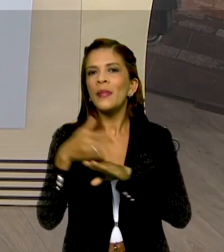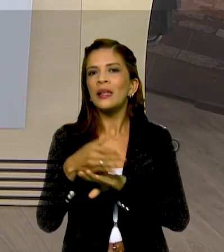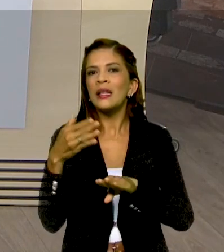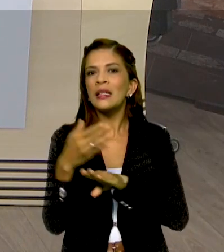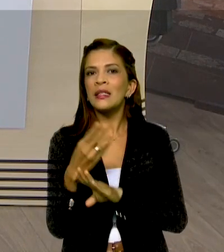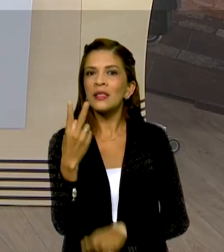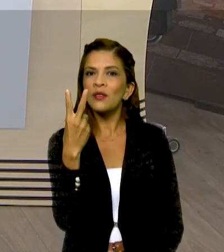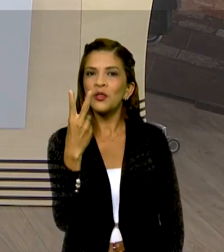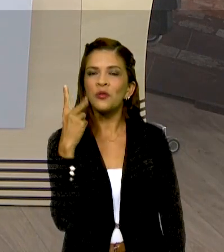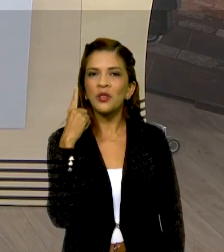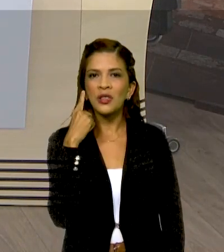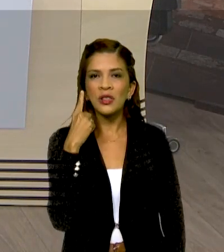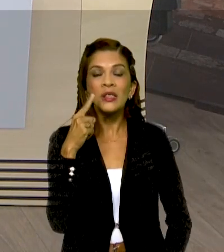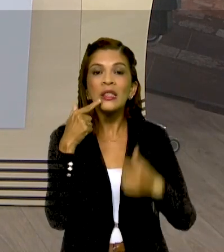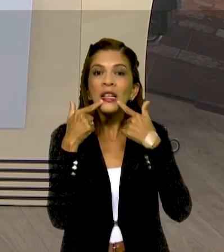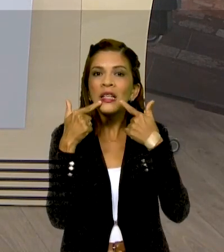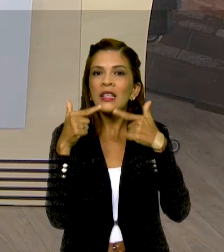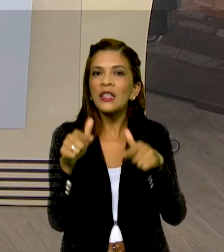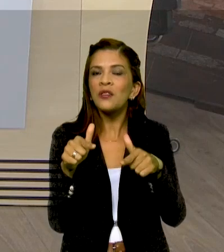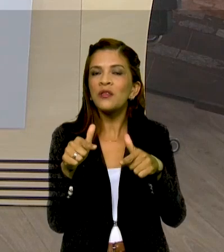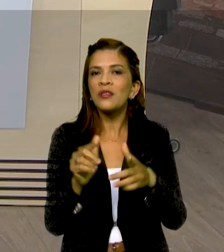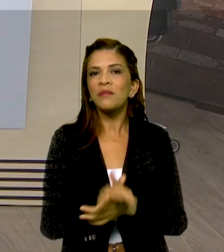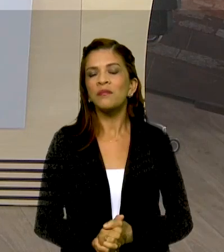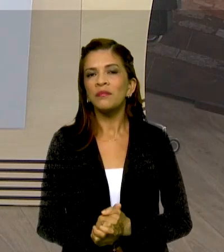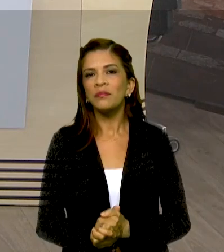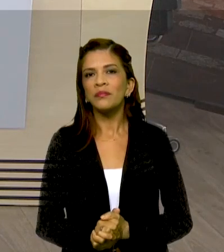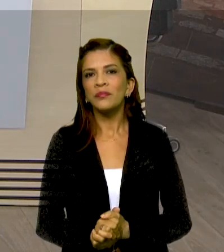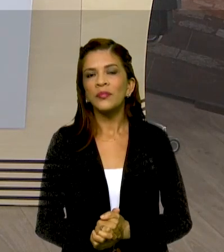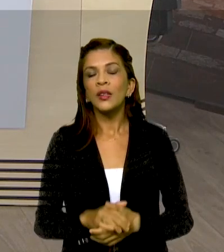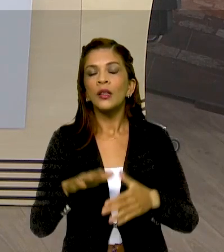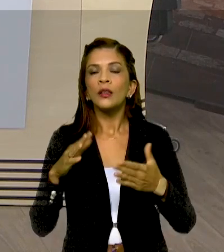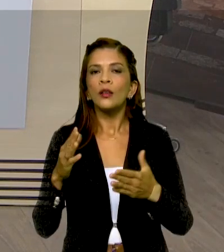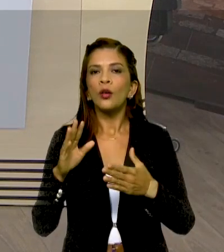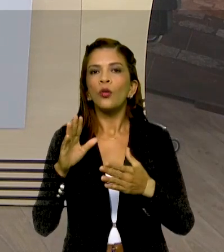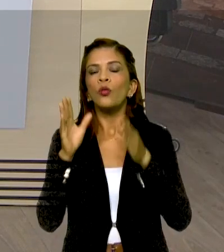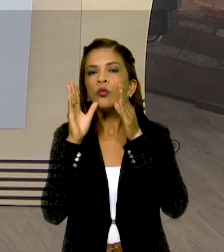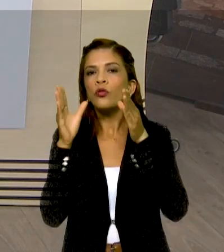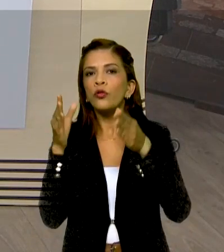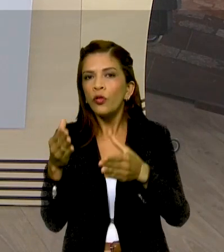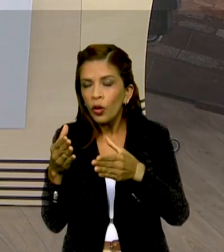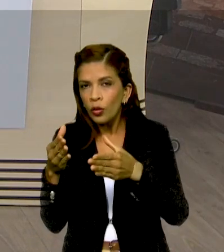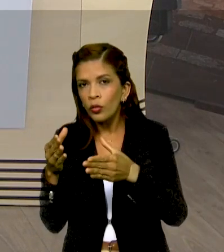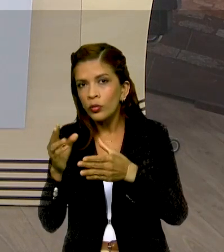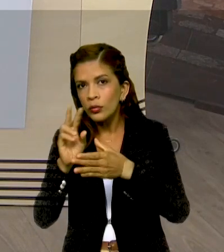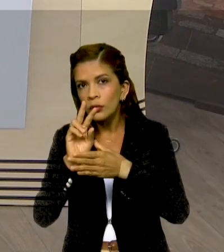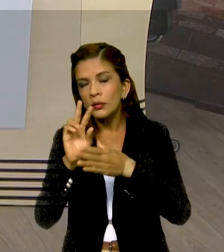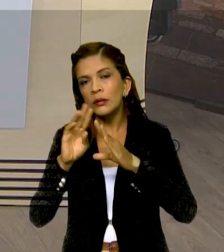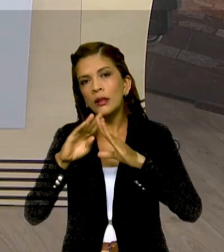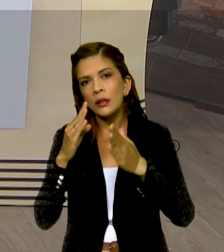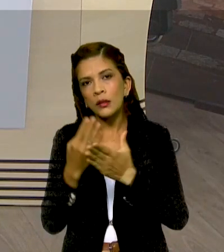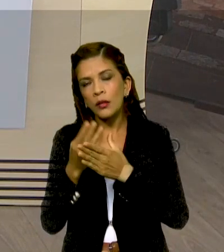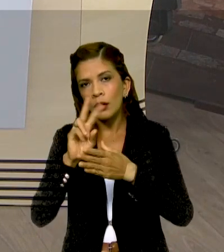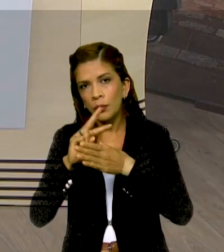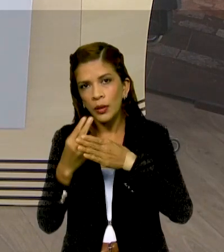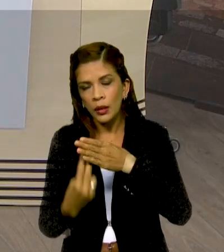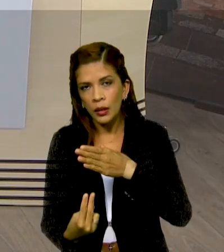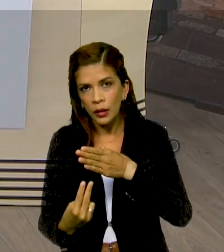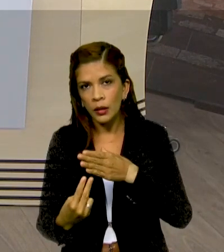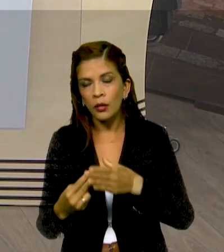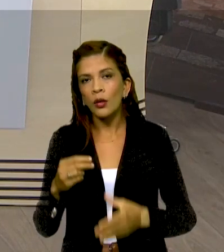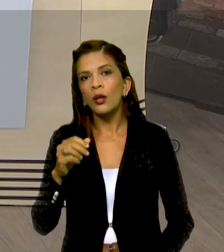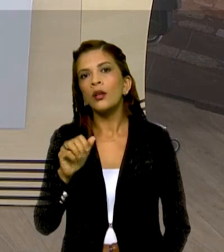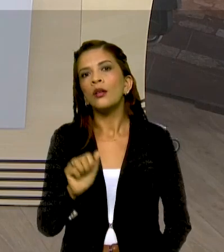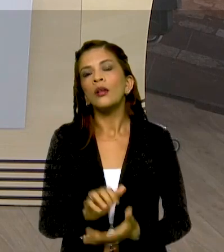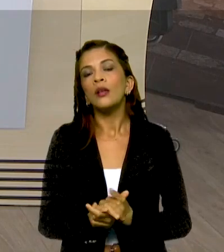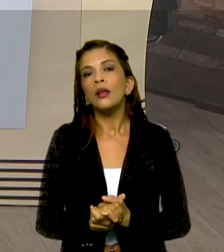E aí o foco da escola bilíngue é trabalhar a língua de sinais, e aí eu retomo a fala do André Stefano, que ele fala